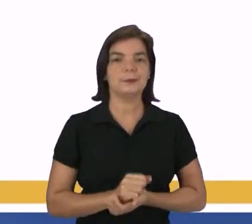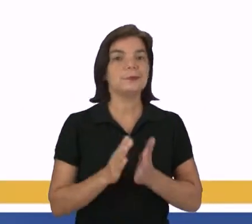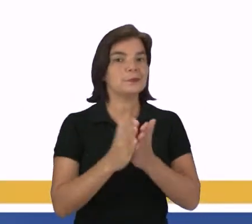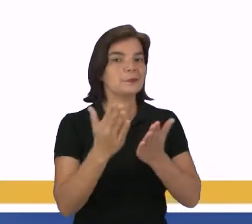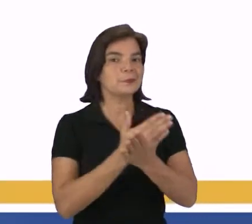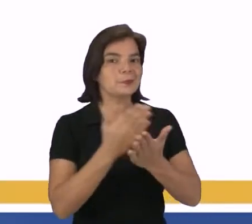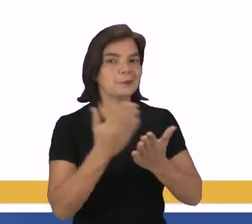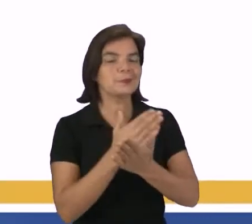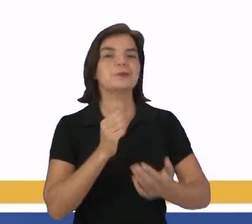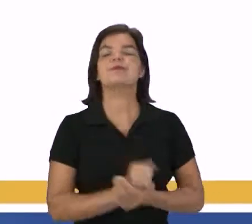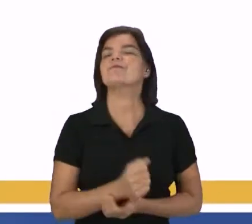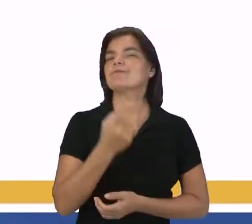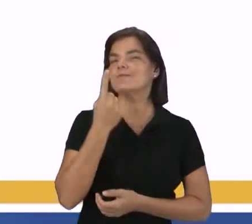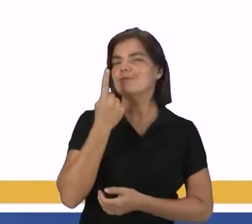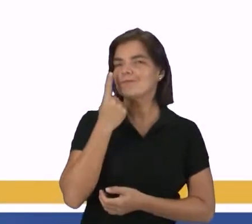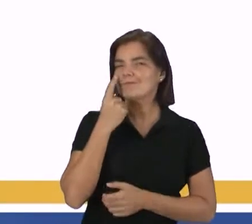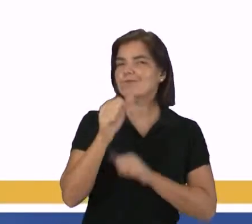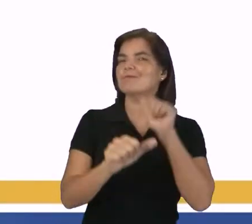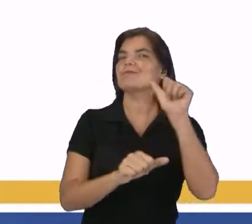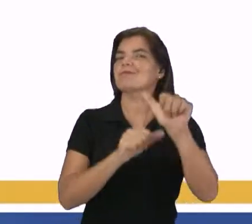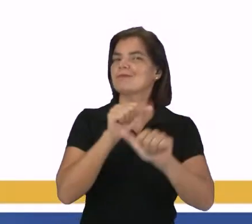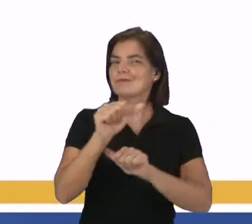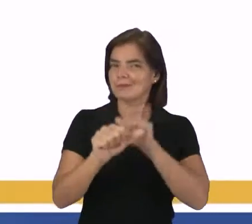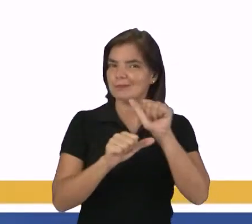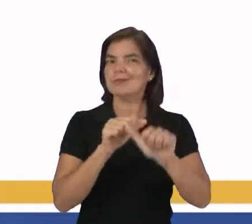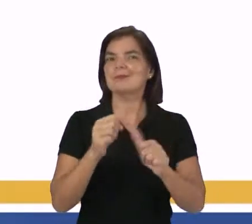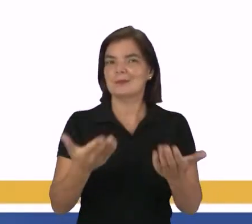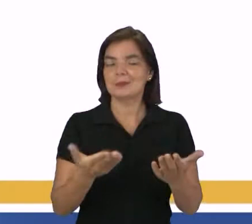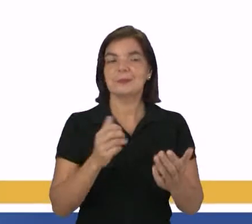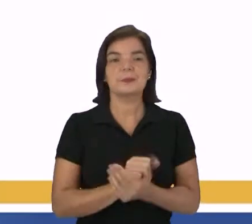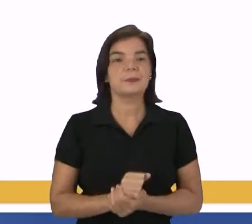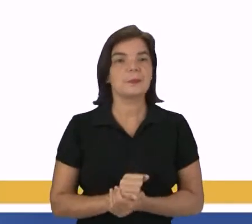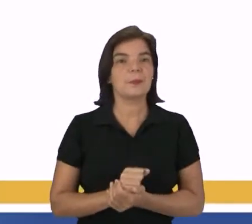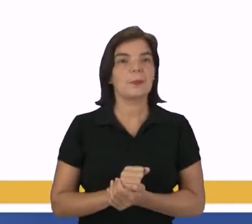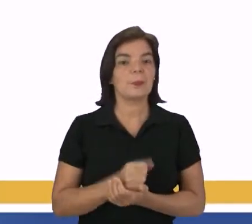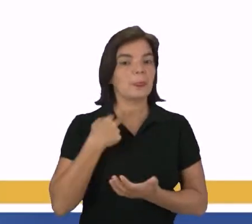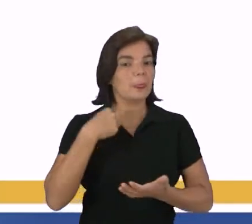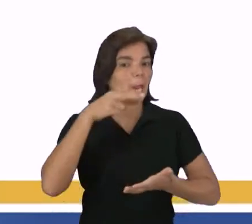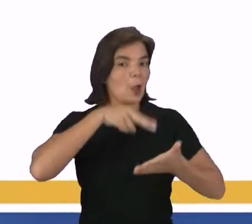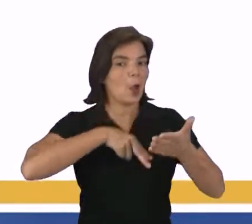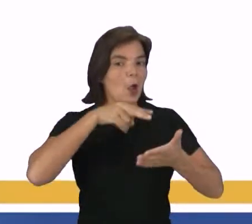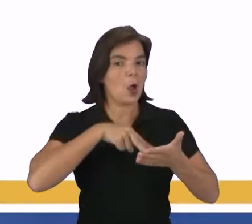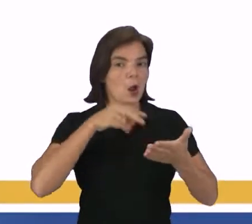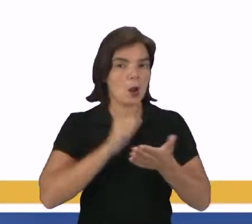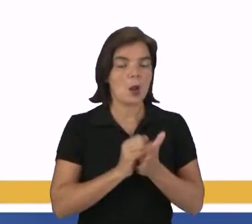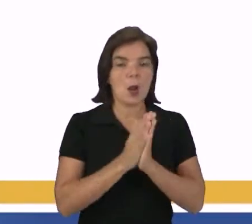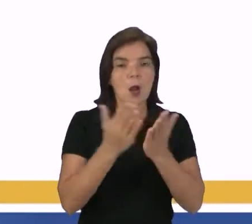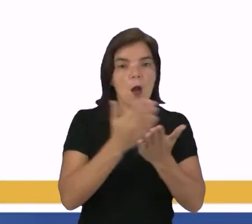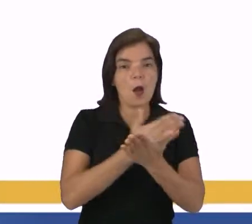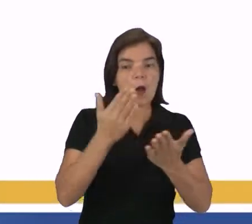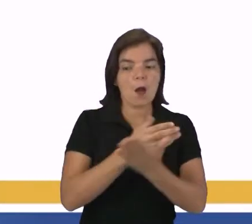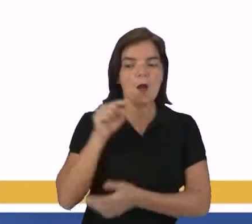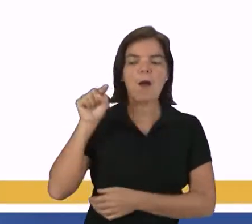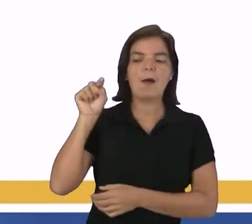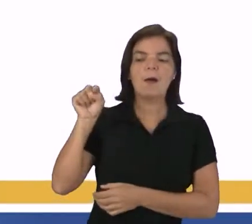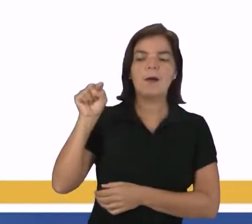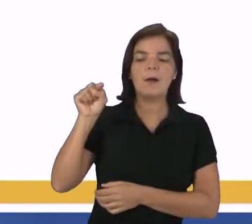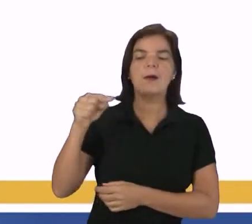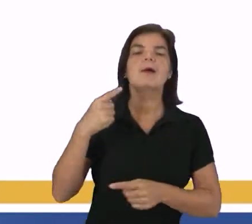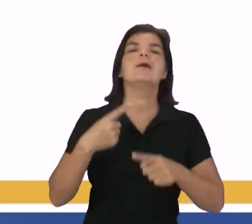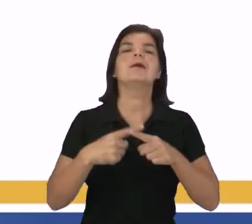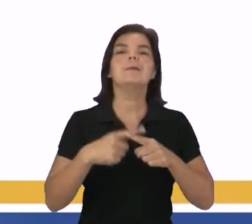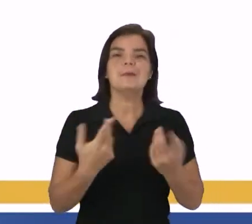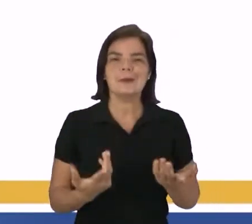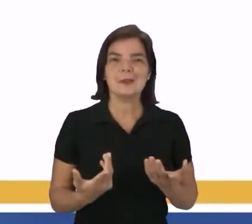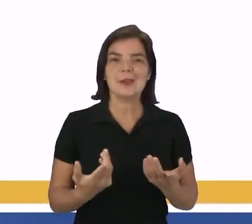lá. Veja que agora a situação mudou completamente. Eu digo, eu li aquele livro lá. Por